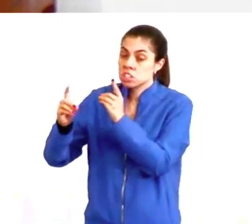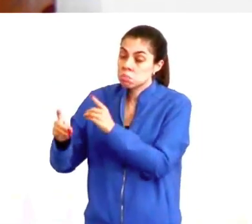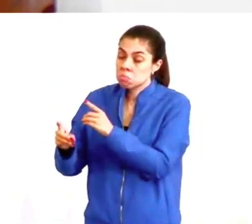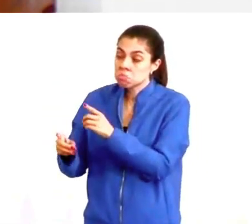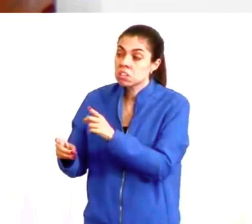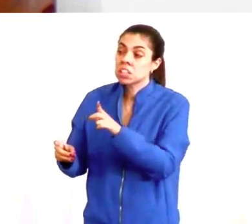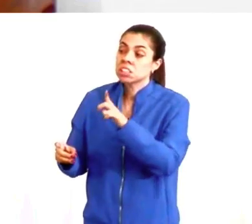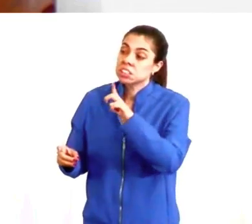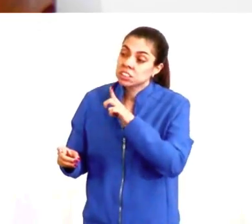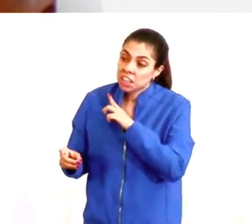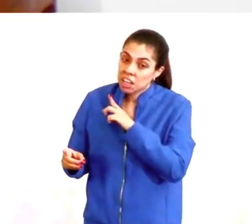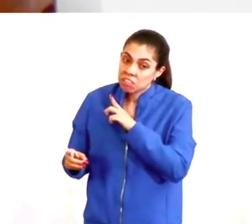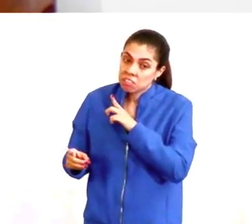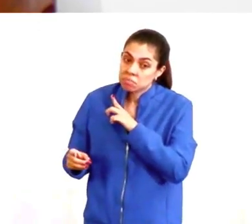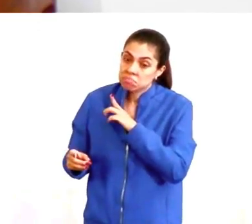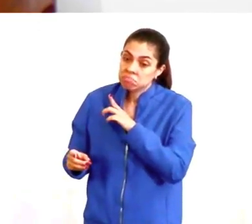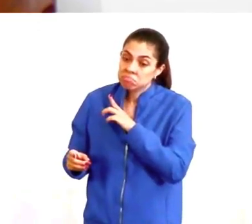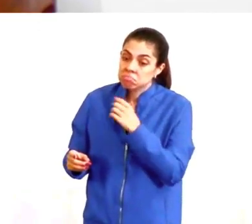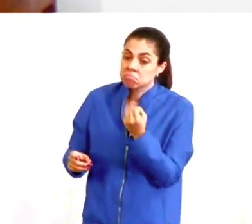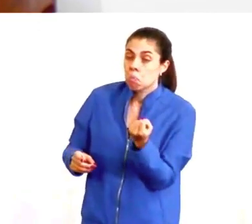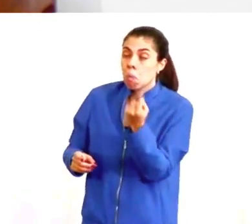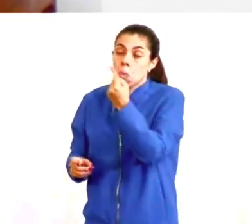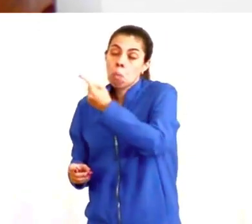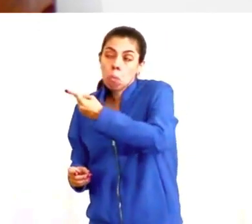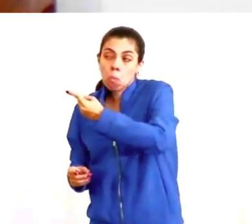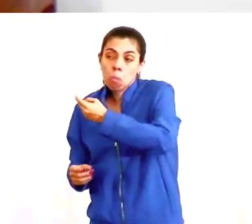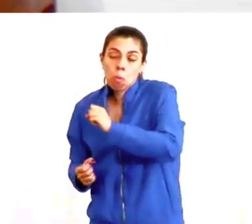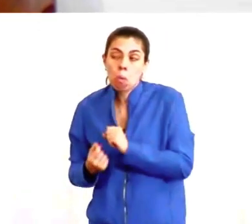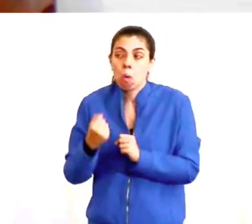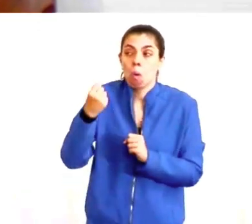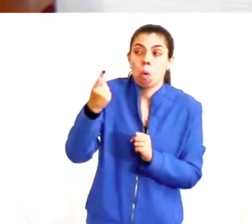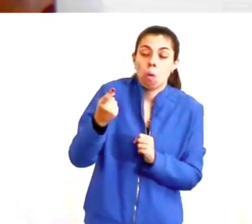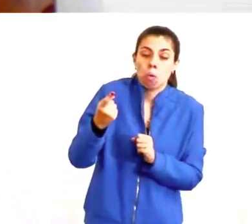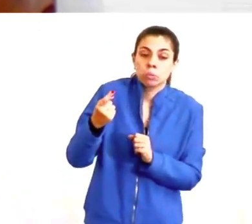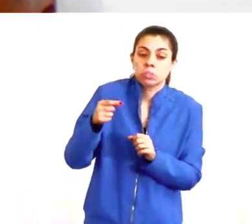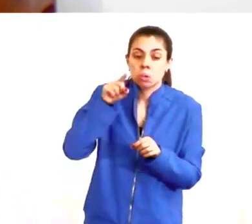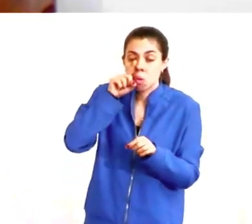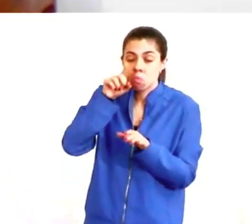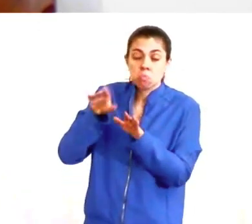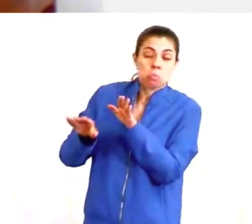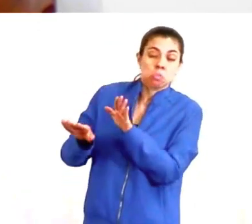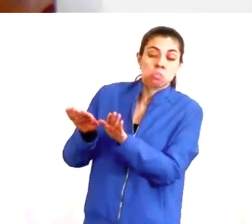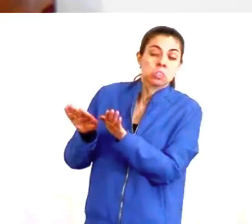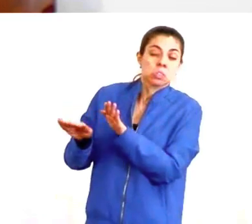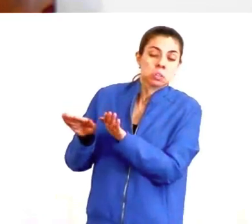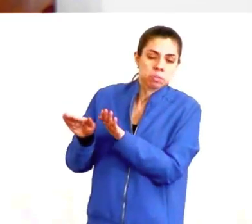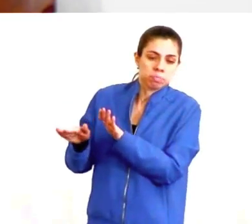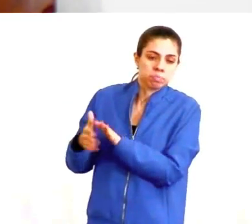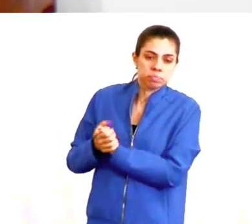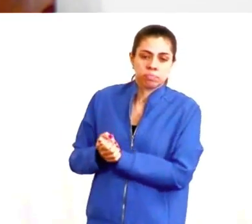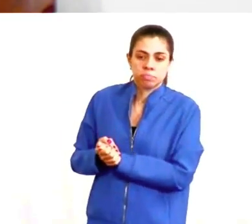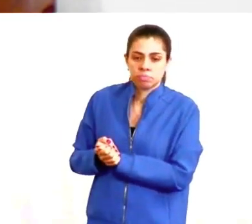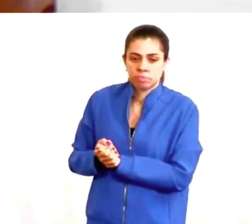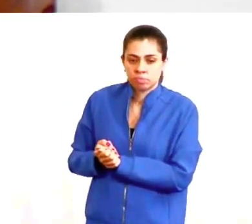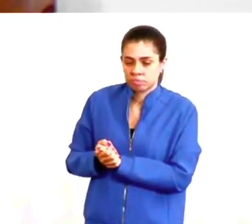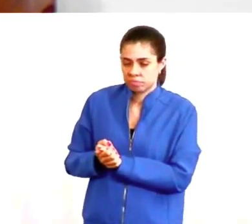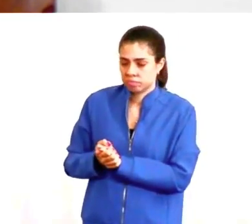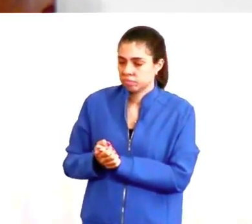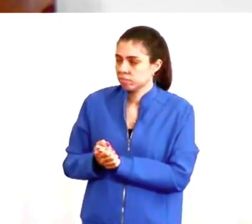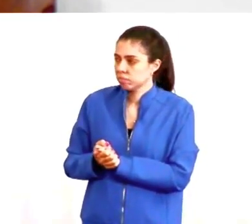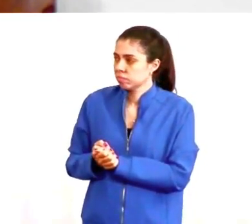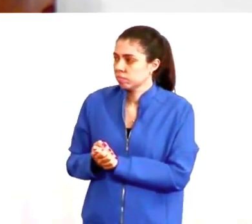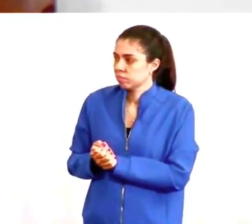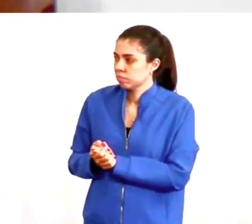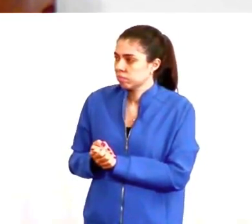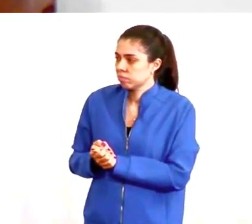de ressurreição. E aí vem o versículo 18, que normalmente nós usamos até de maneira um tanto quanto isolado, que é